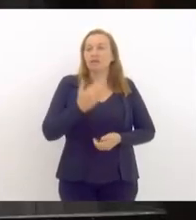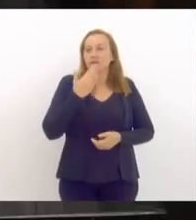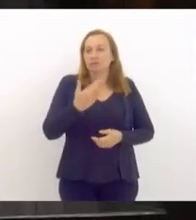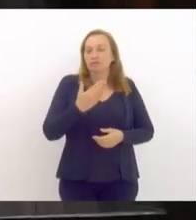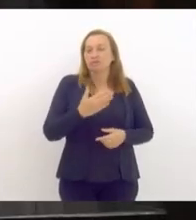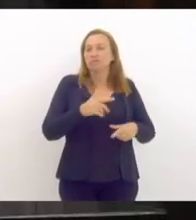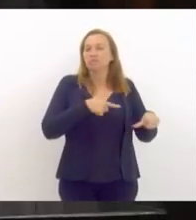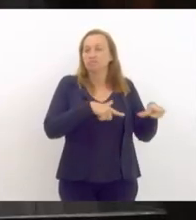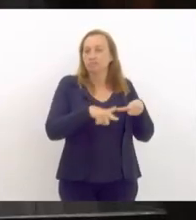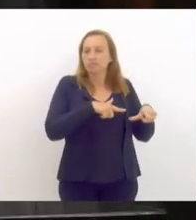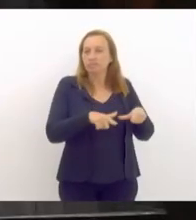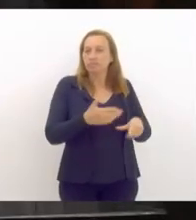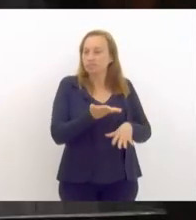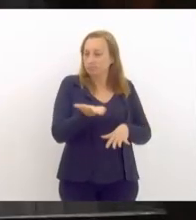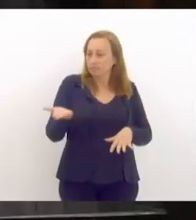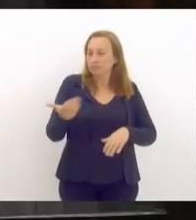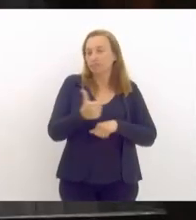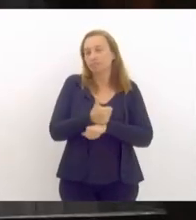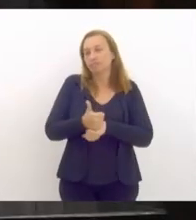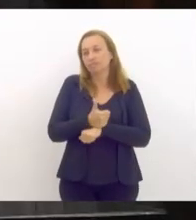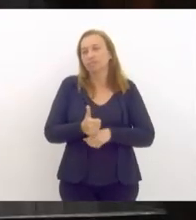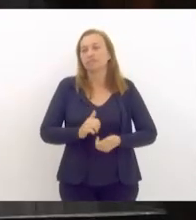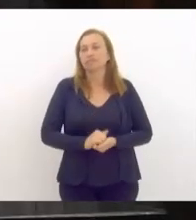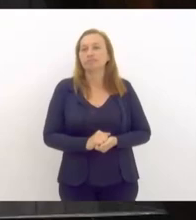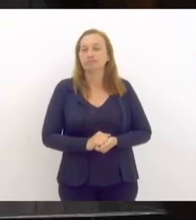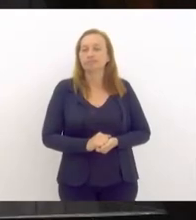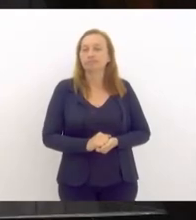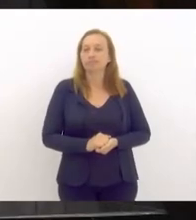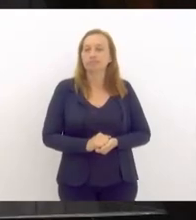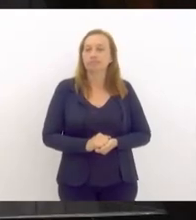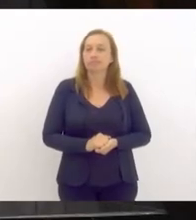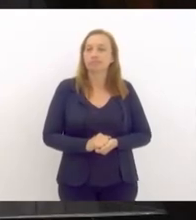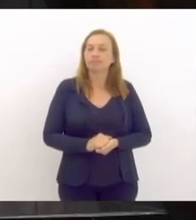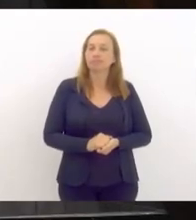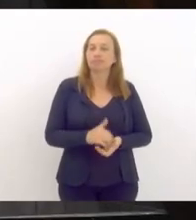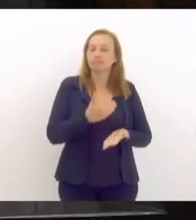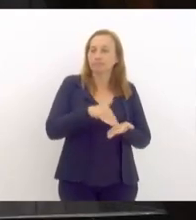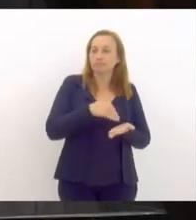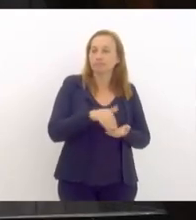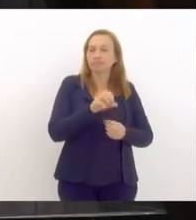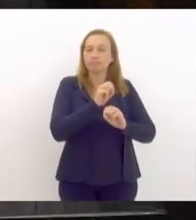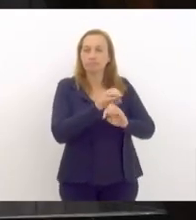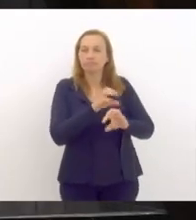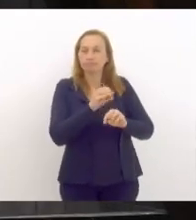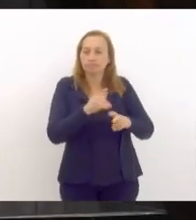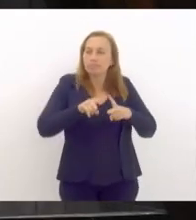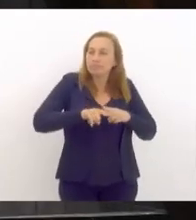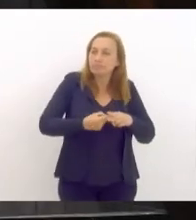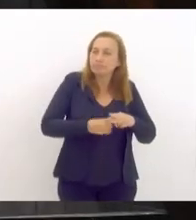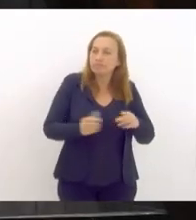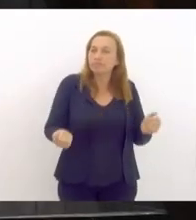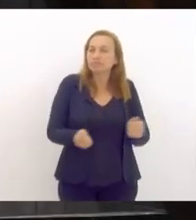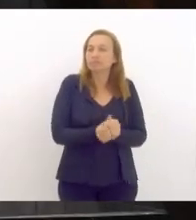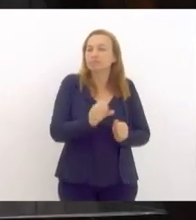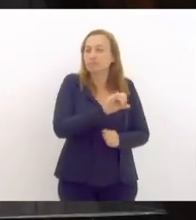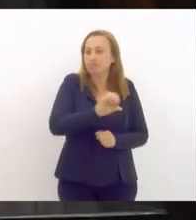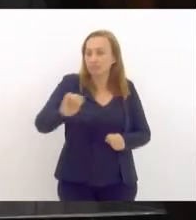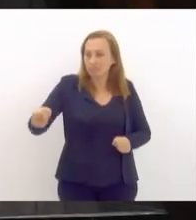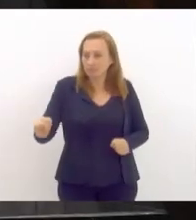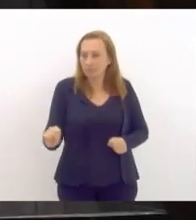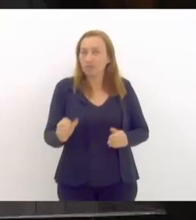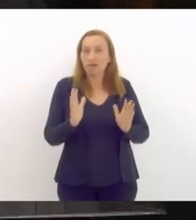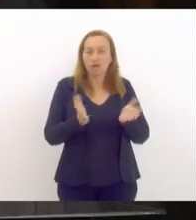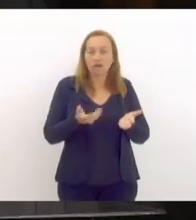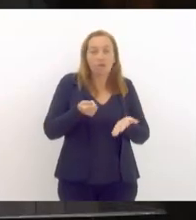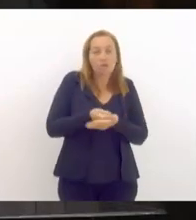cargo a ser ocupados por esses profissionais de dar tempo da Seduc regularizar a situação dele junto ao INSS agora